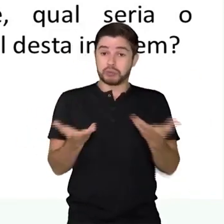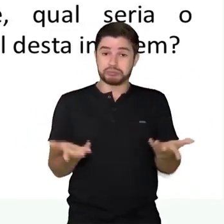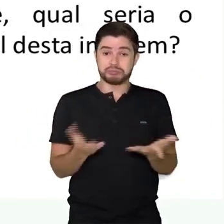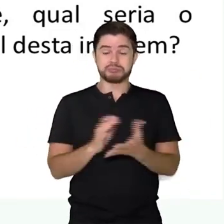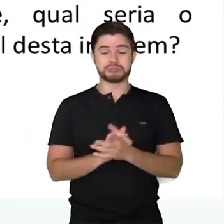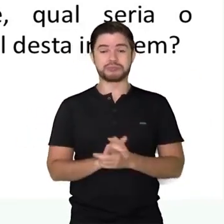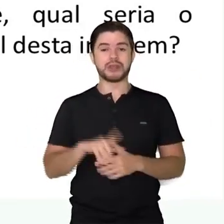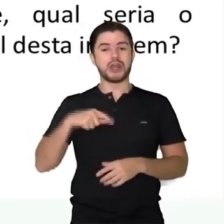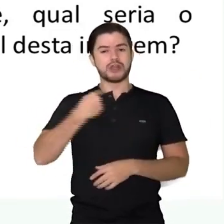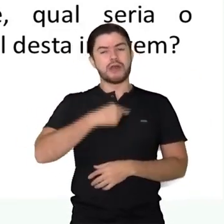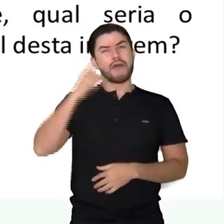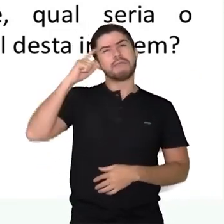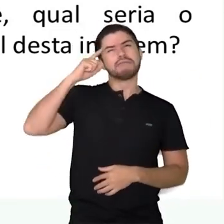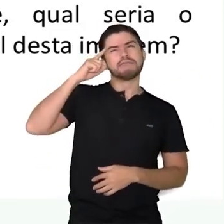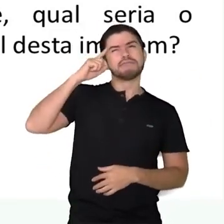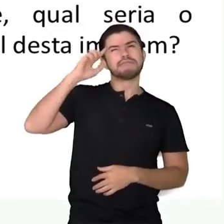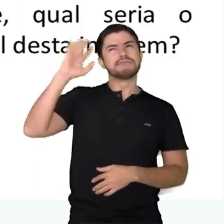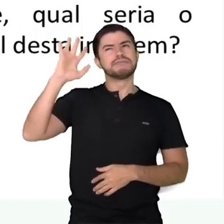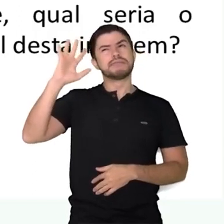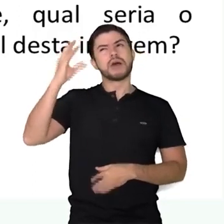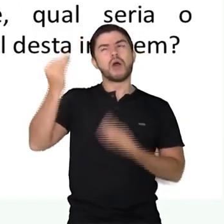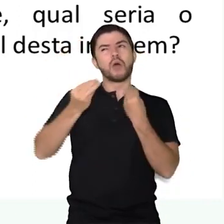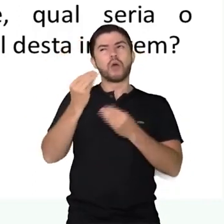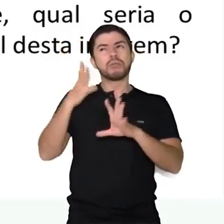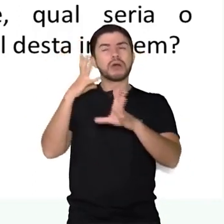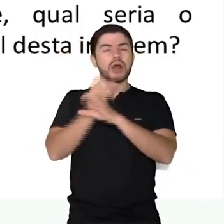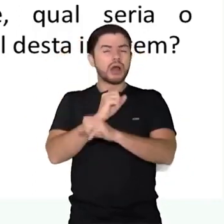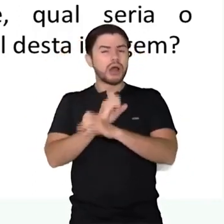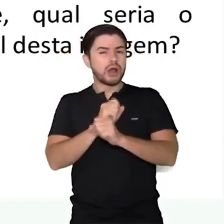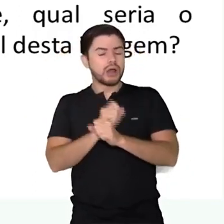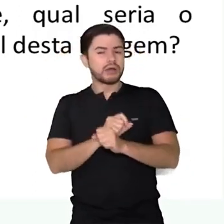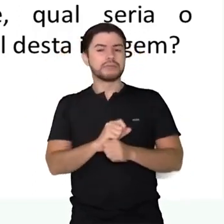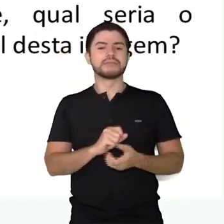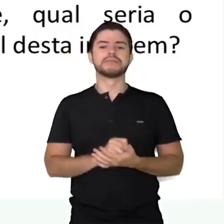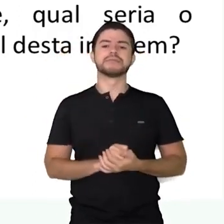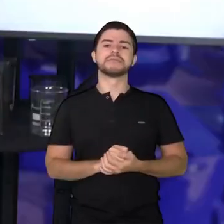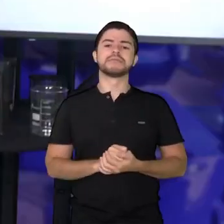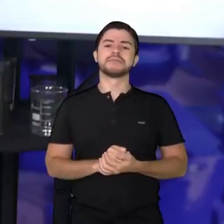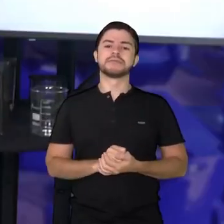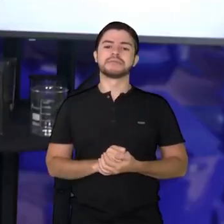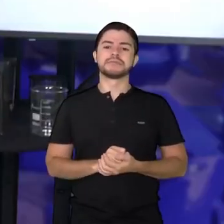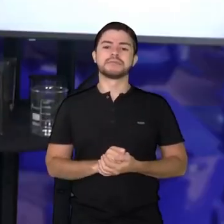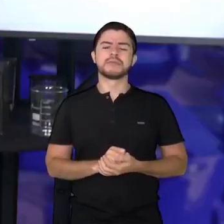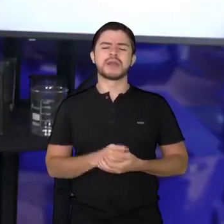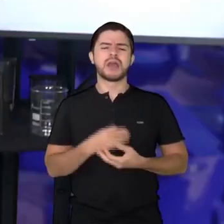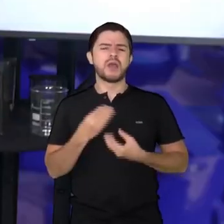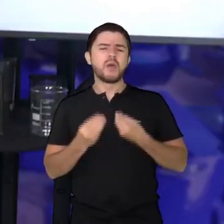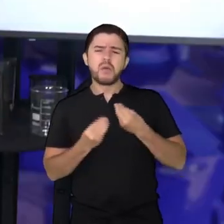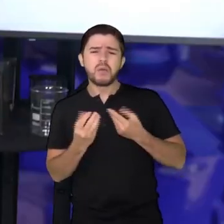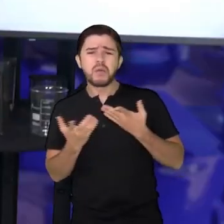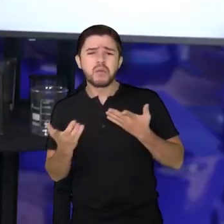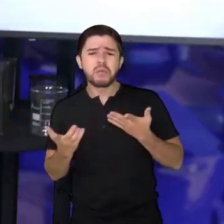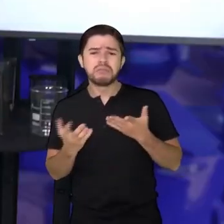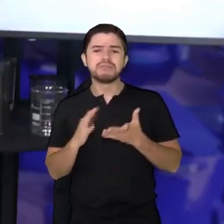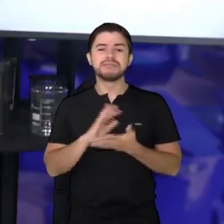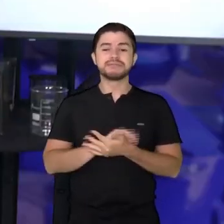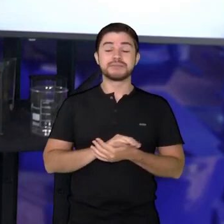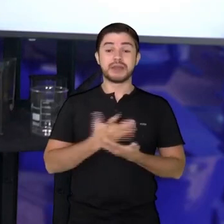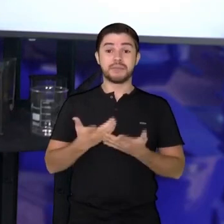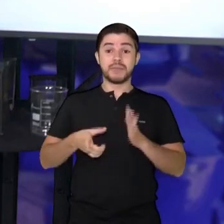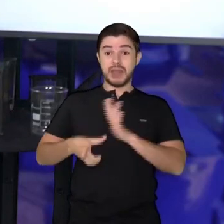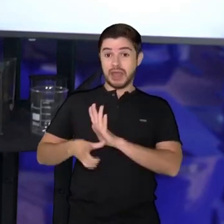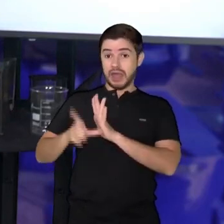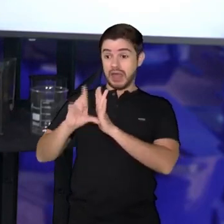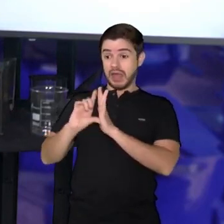vai tentar imaginar, tentar calcular o volume total para preenchimento dessa imagem. Como é que fica isso? Antes a